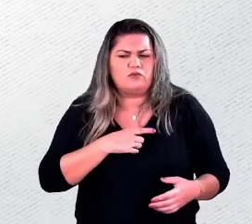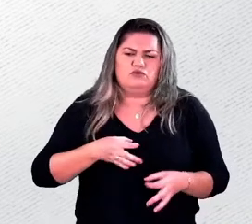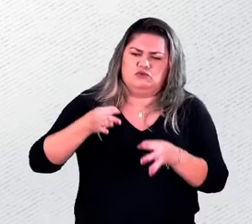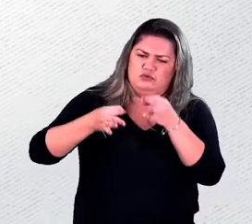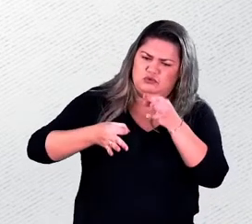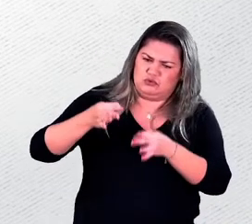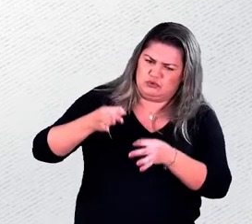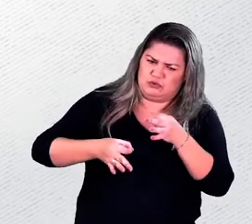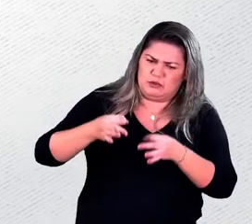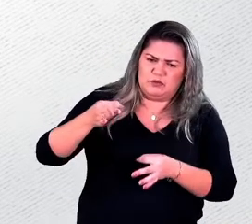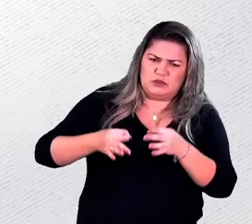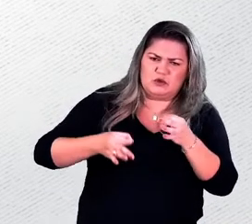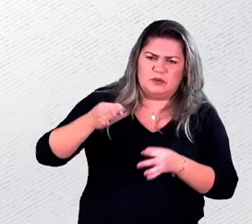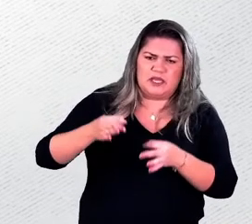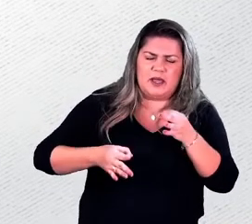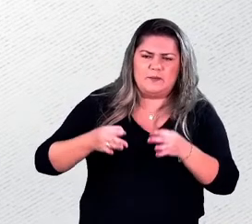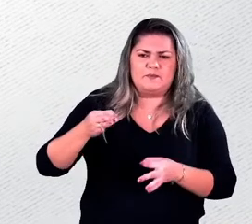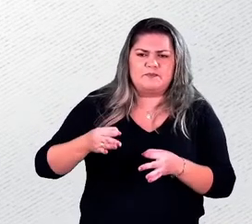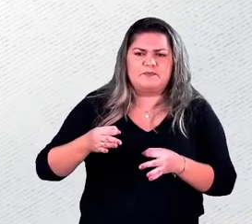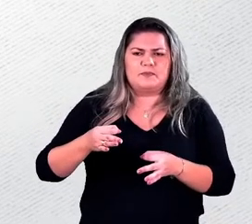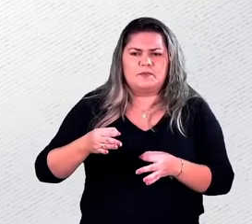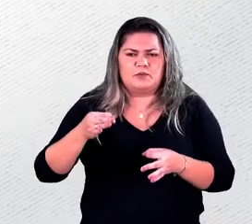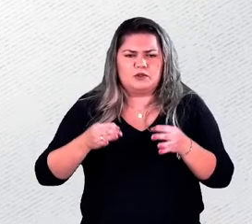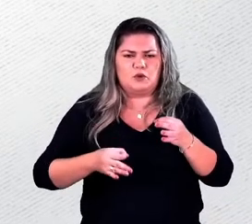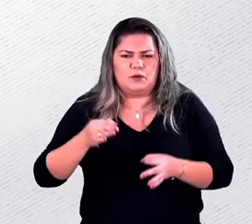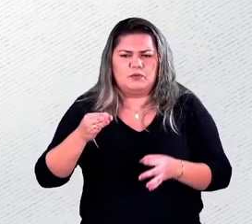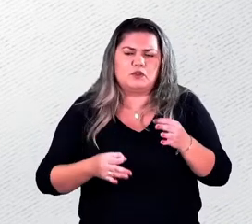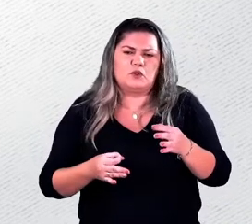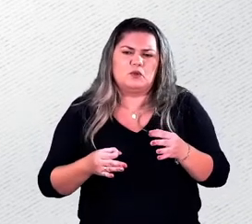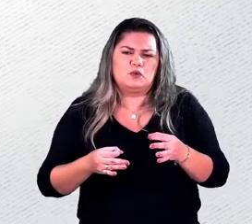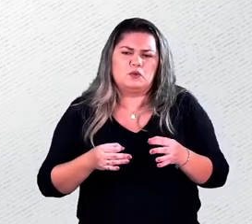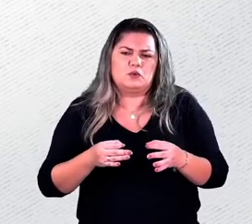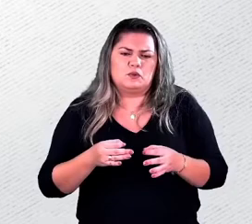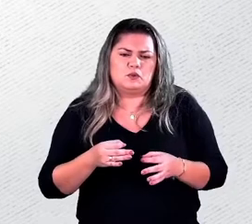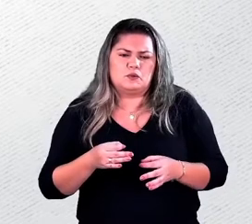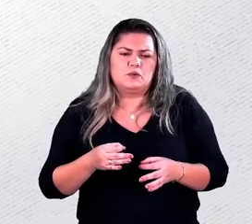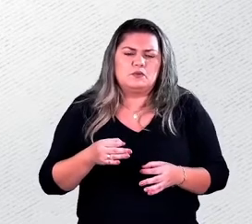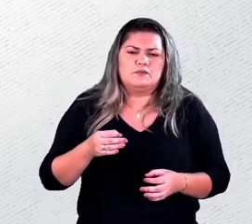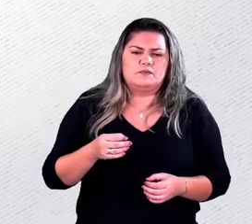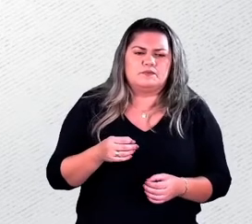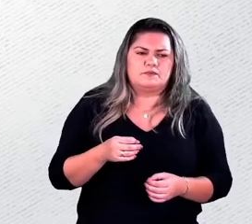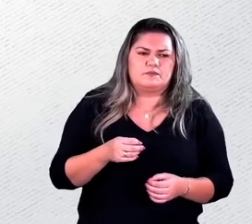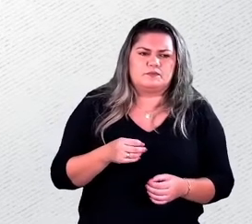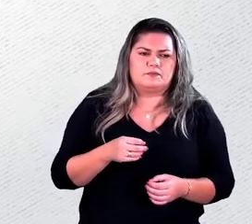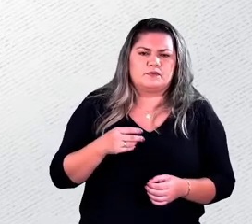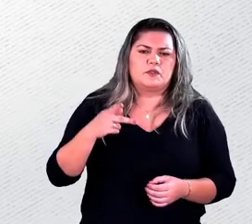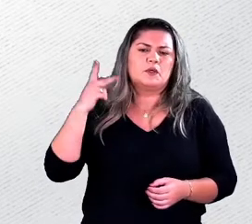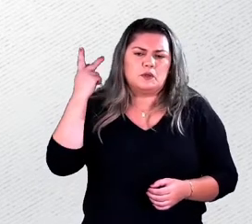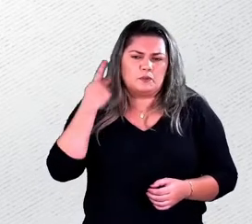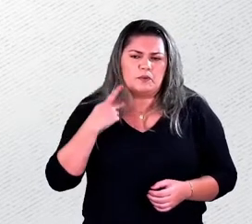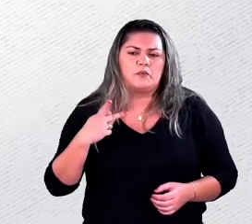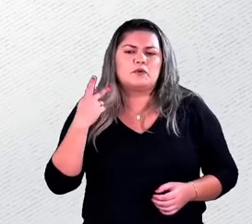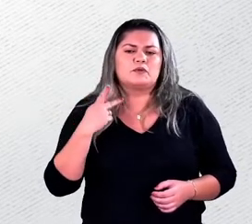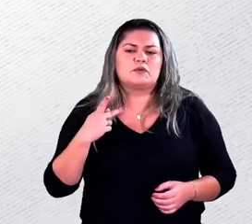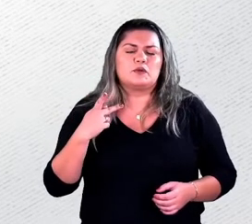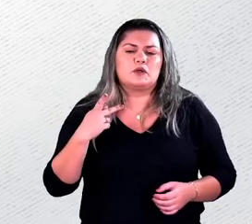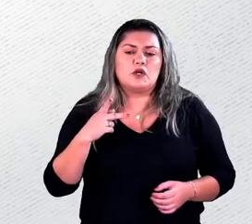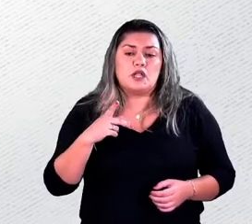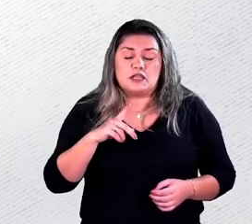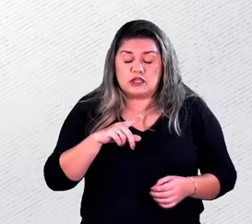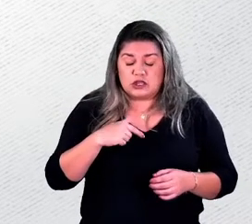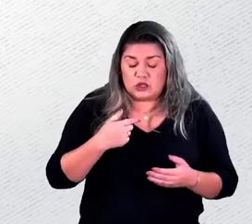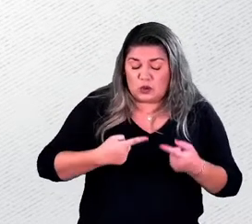promotores e como advogados no ambiente do fórum nós não temos a mesma liberdade de debate que temos na